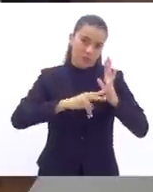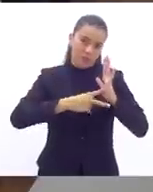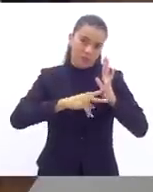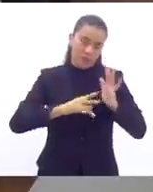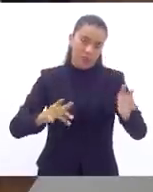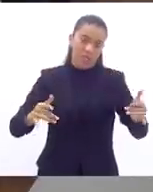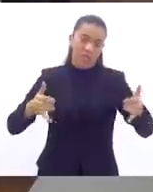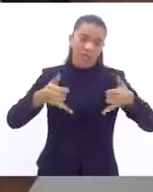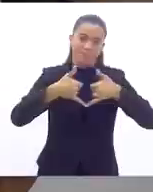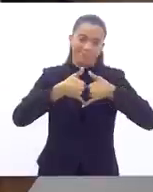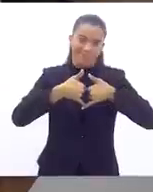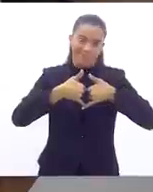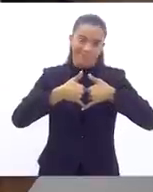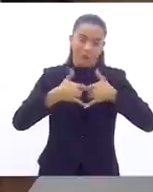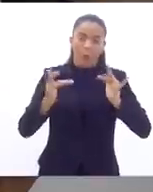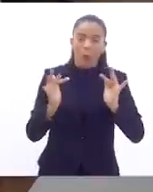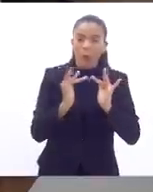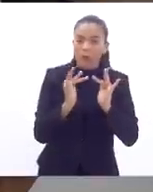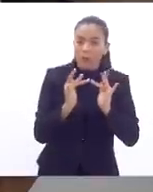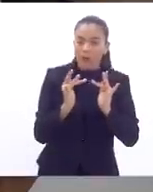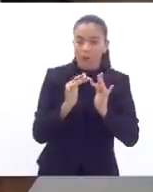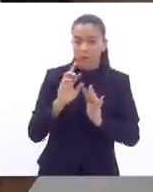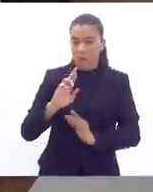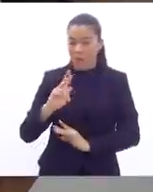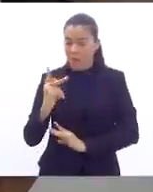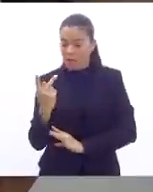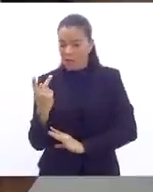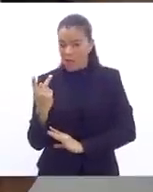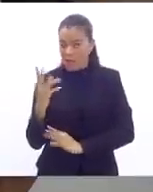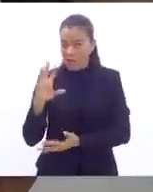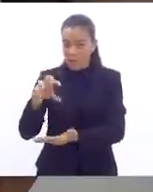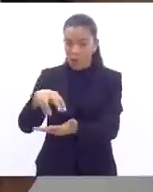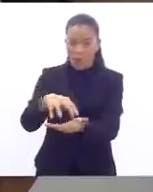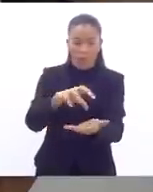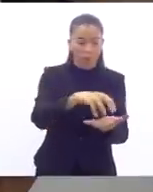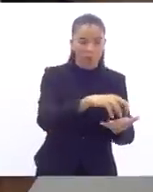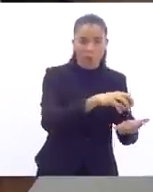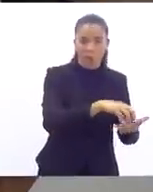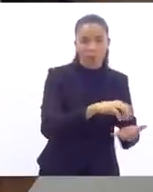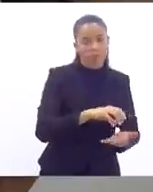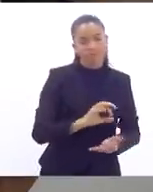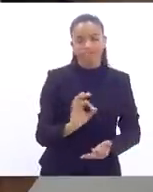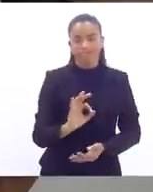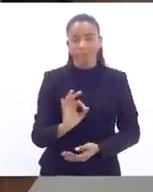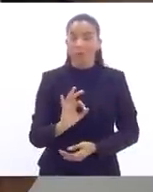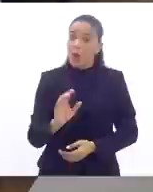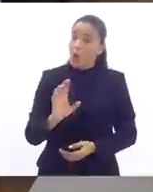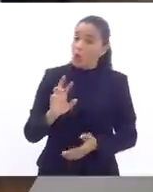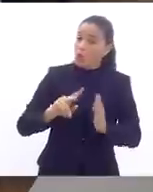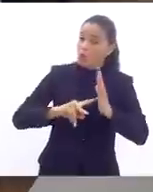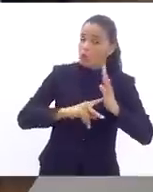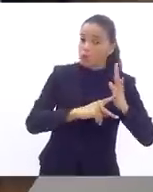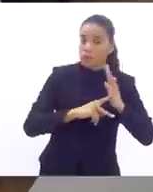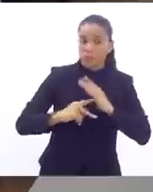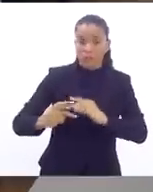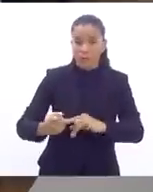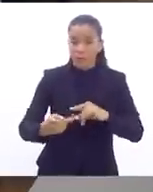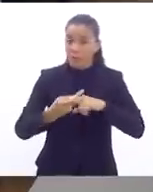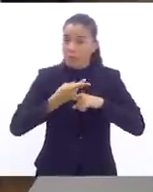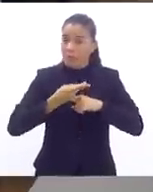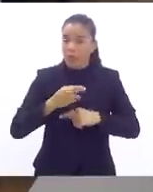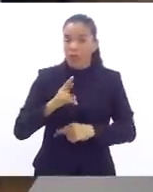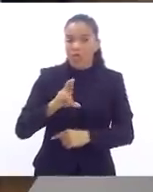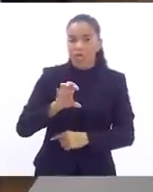em contato com a gente não somente com o RH dos órgãos é de extrema importância esse sindicatos procurarem o rio